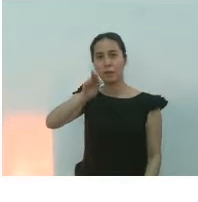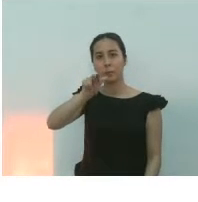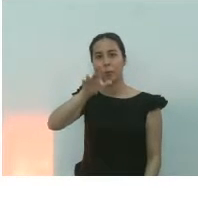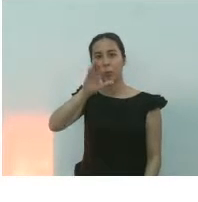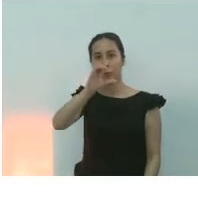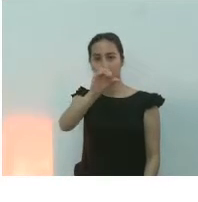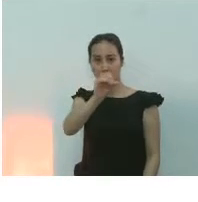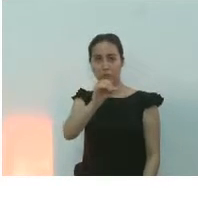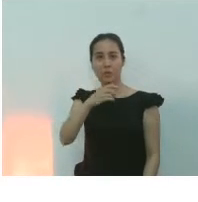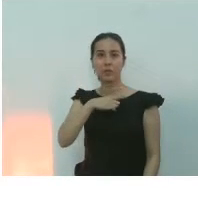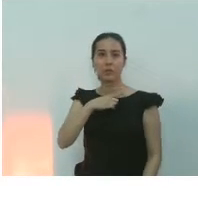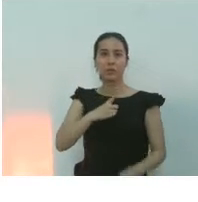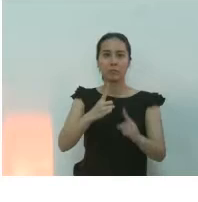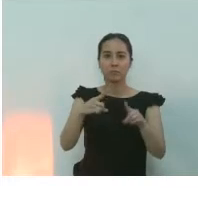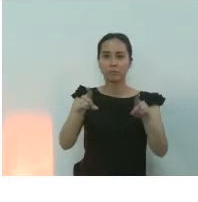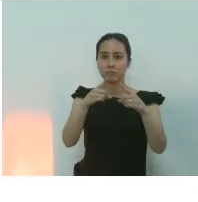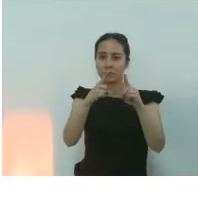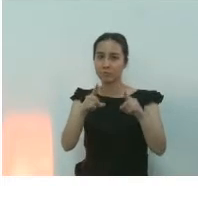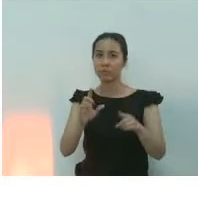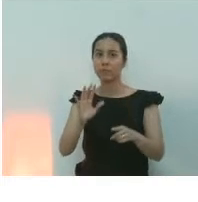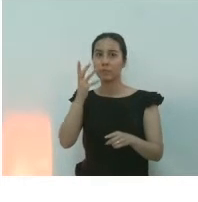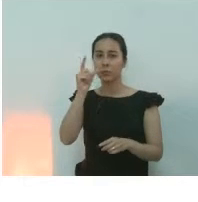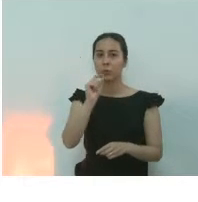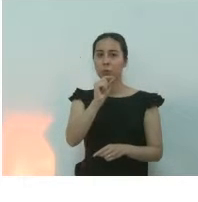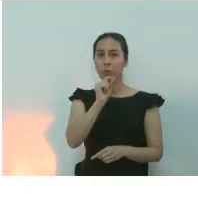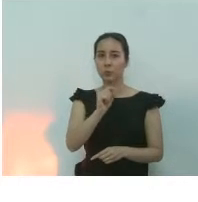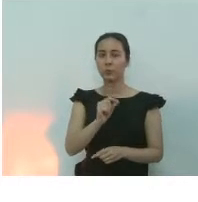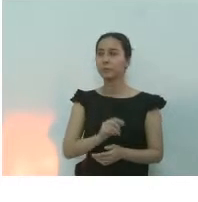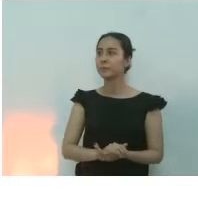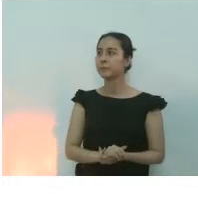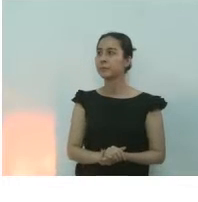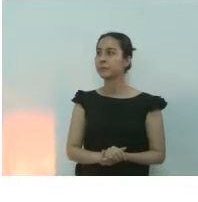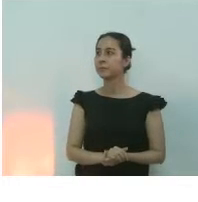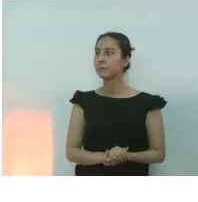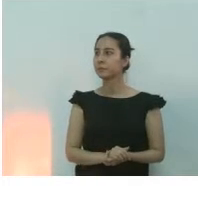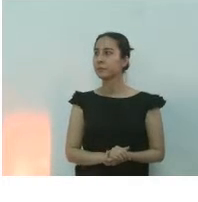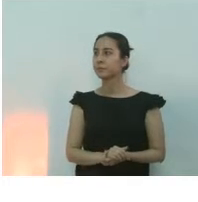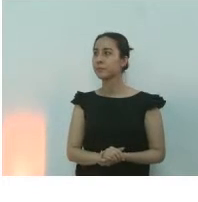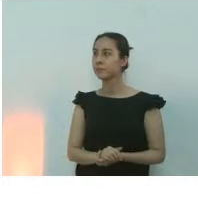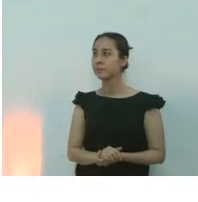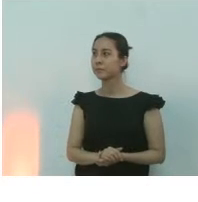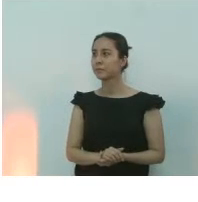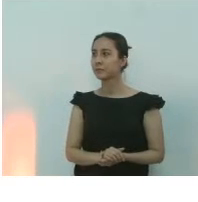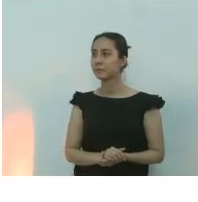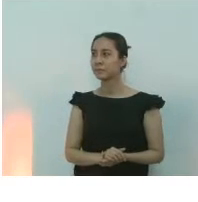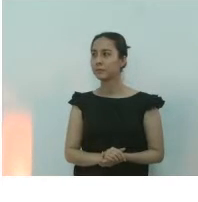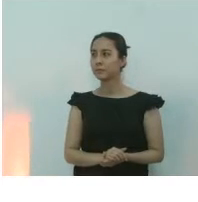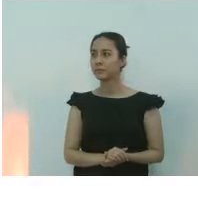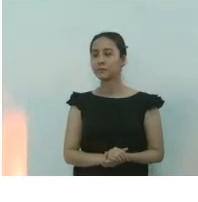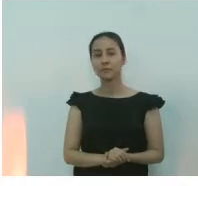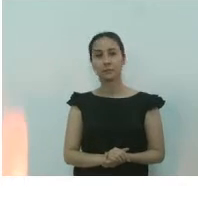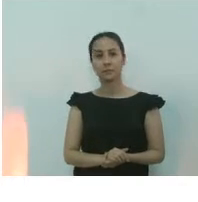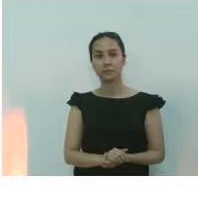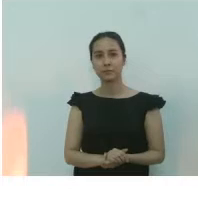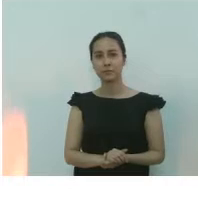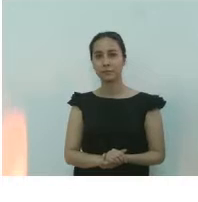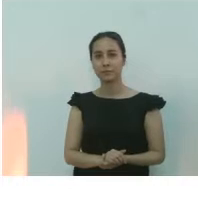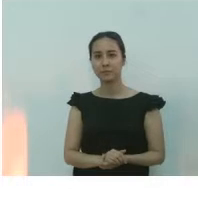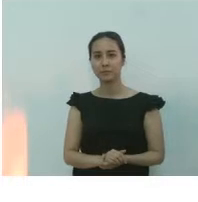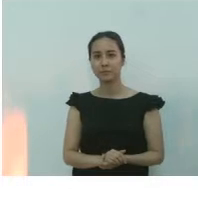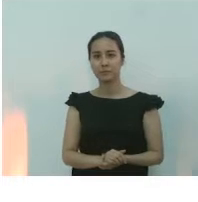executa a área vá pensei oh e aí